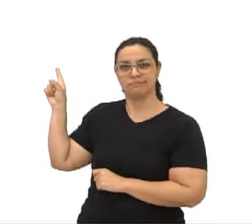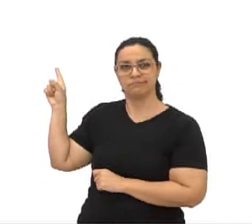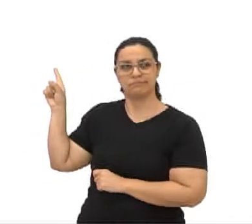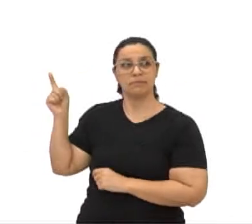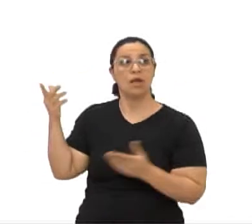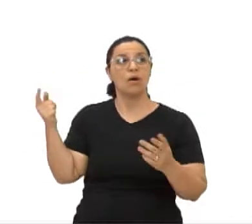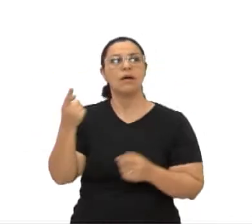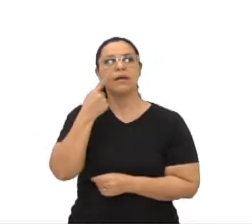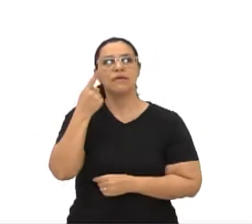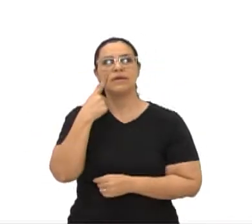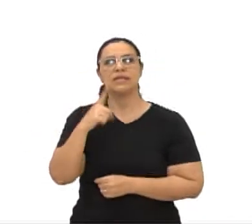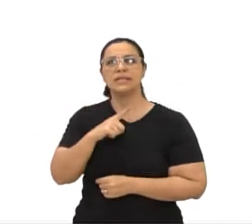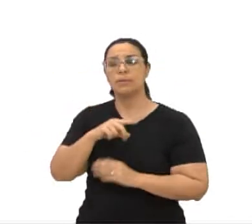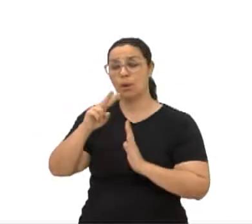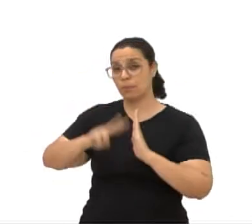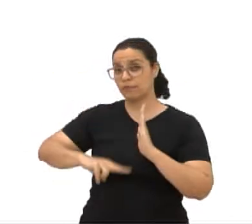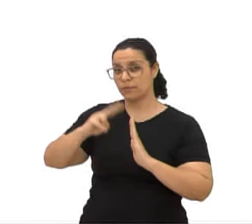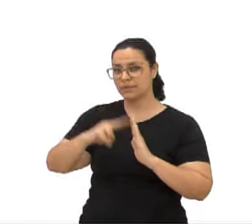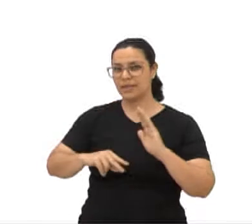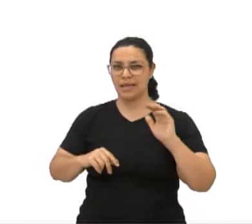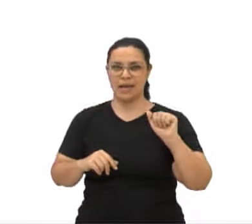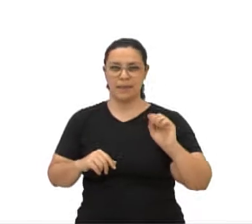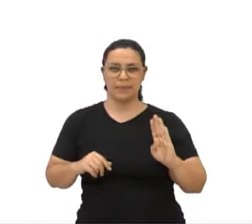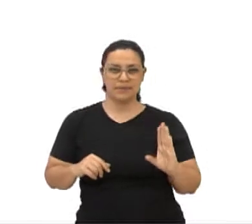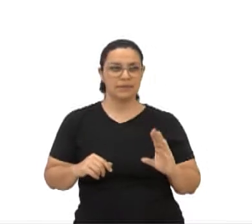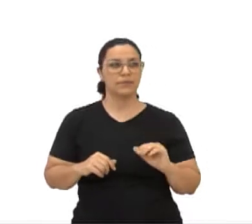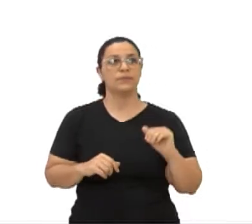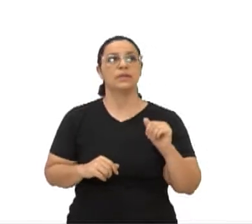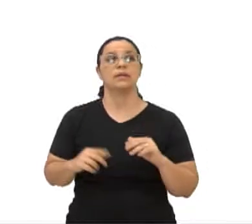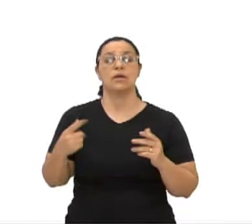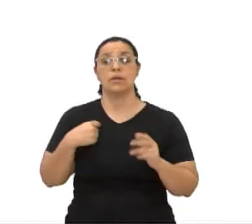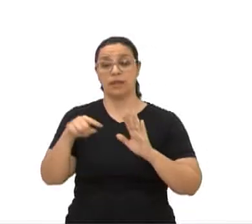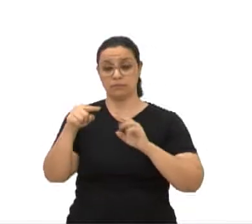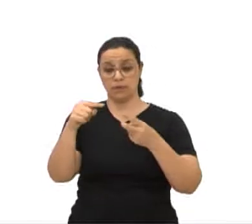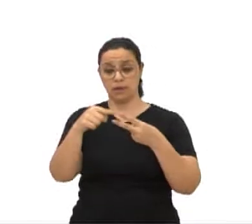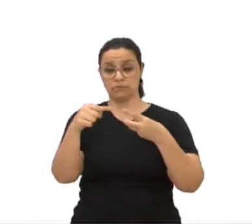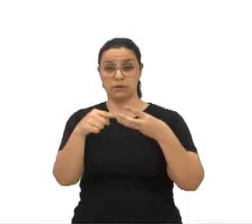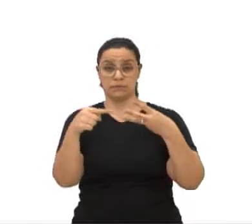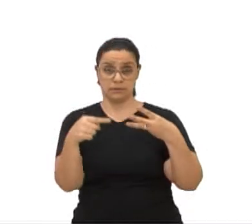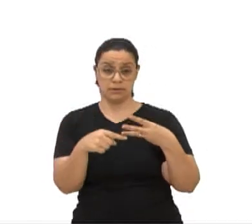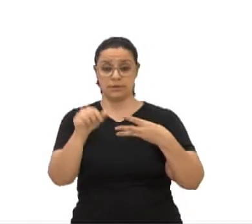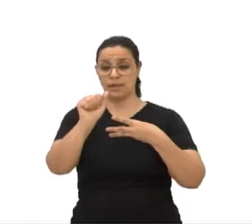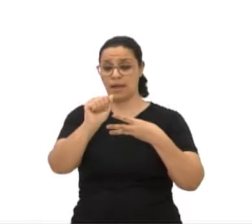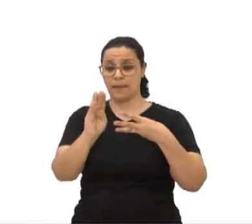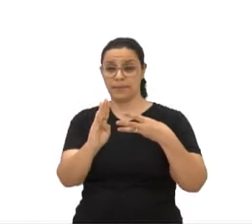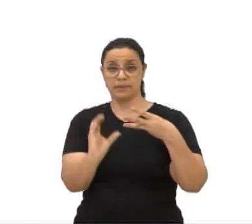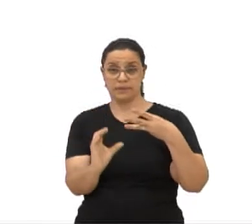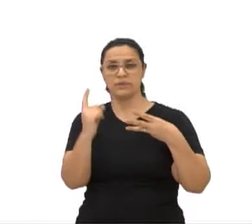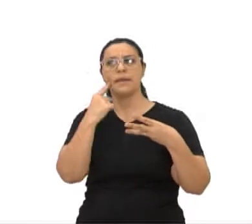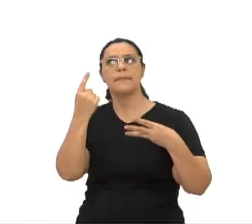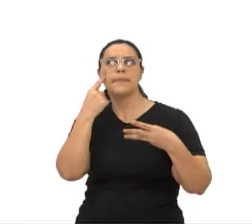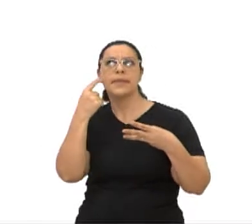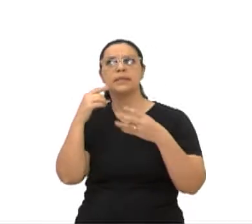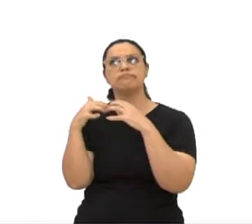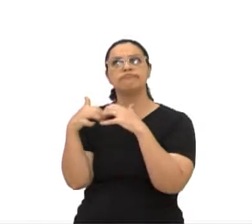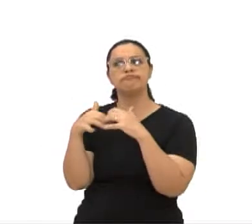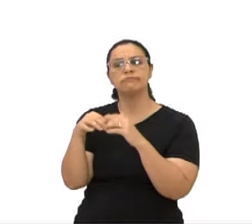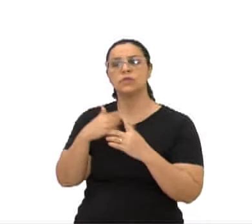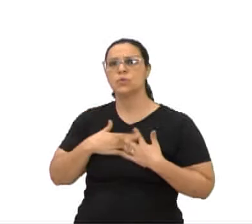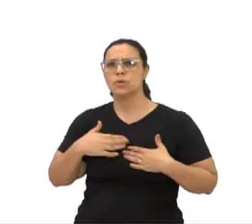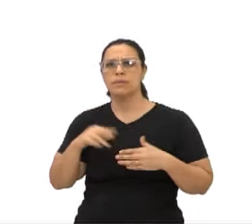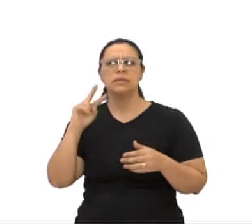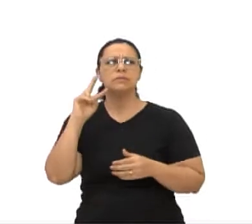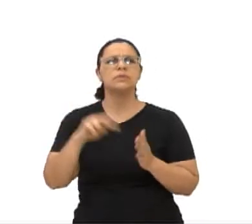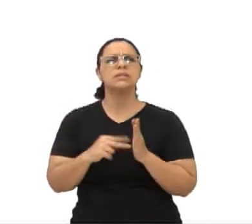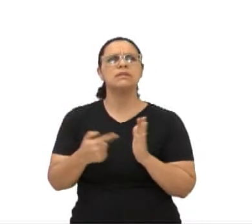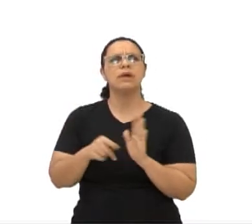atente a caroço banner para gente alternativa então deixamos aqui três alternativas para que vocês pensem com calma aí para ver qual